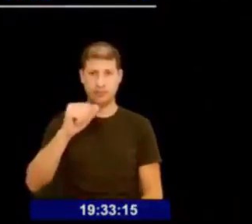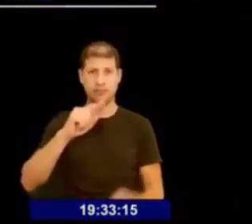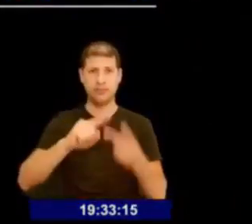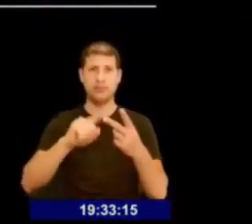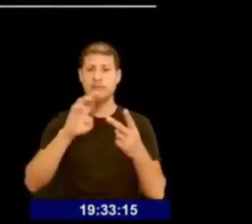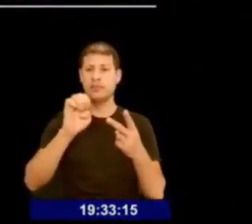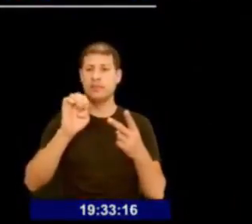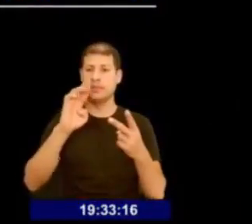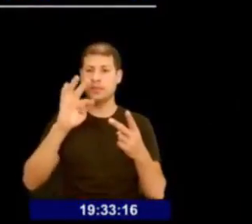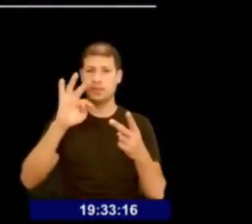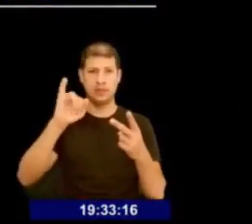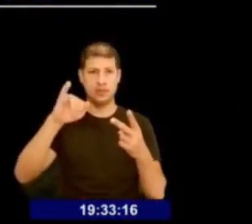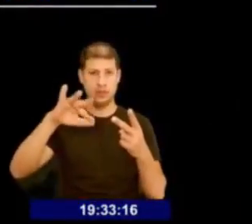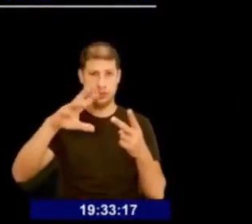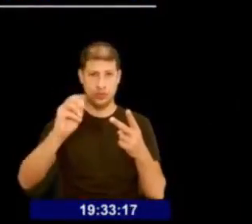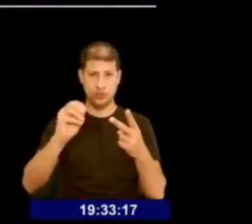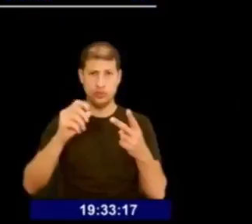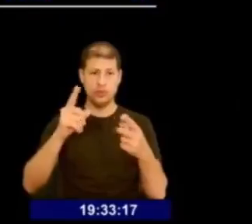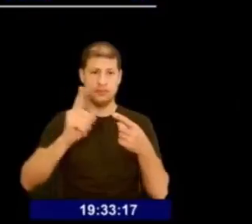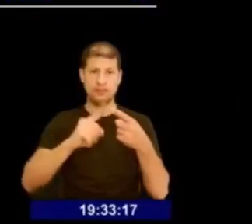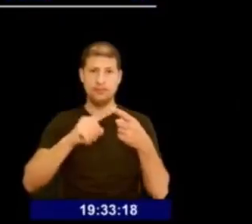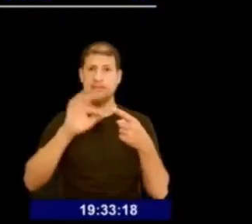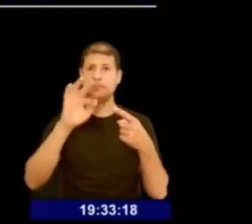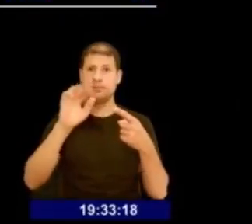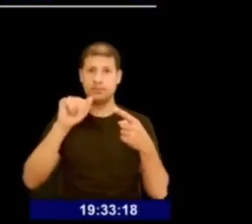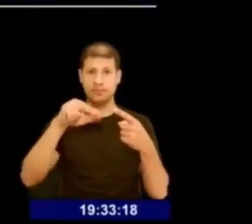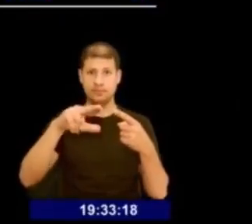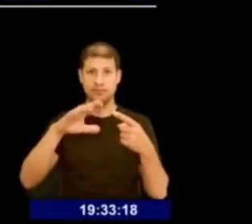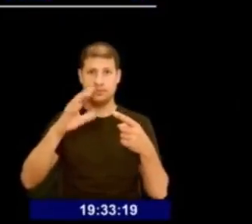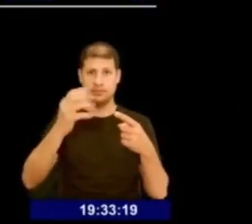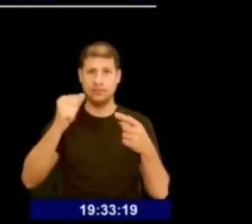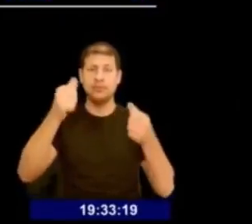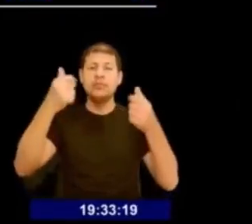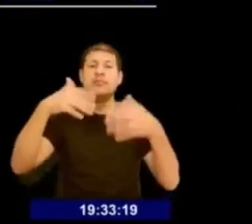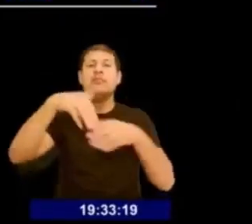colegas. Aprovado o projeto, eu tenho o vereador França inscrito na sequência.